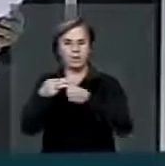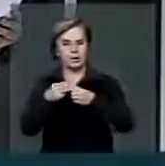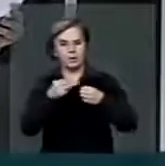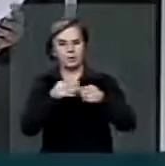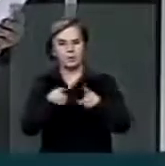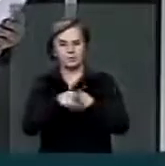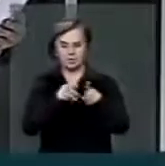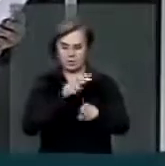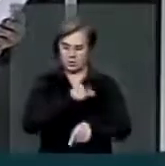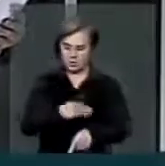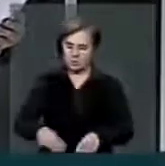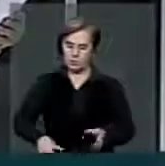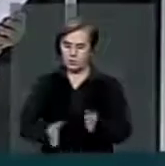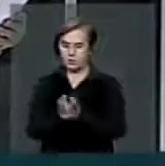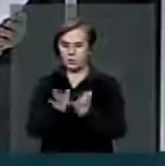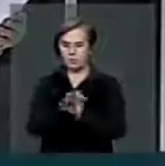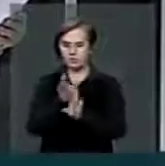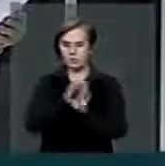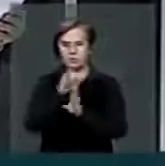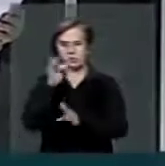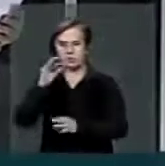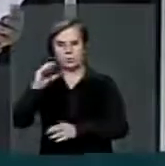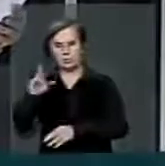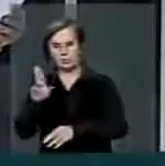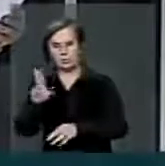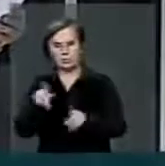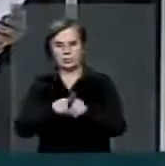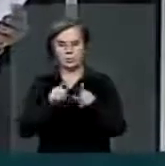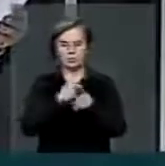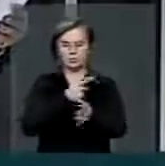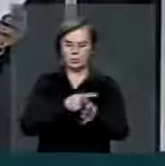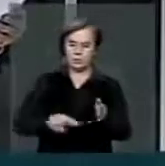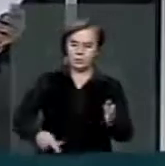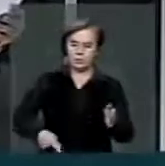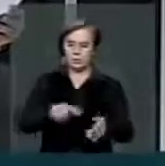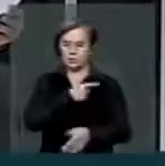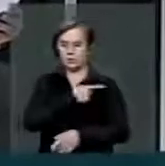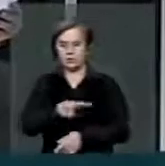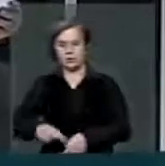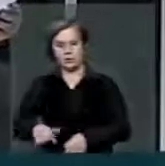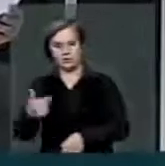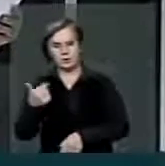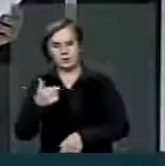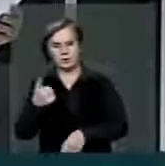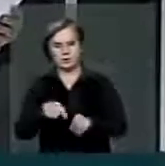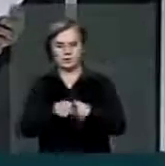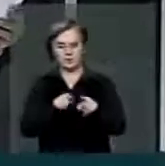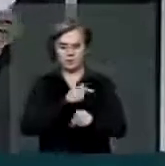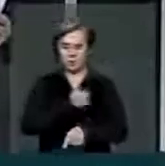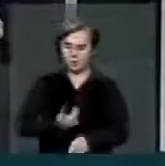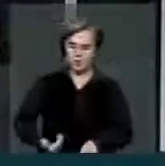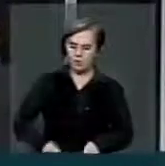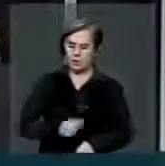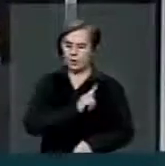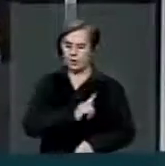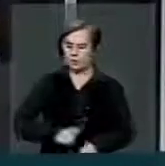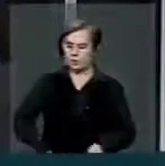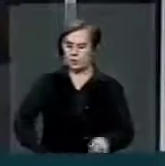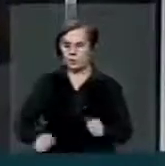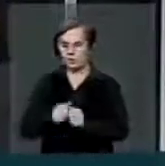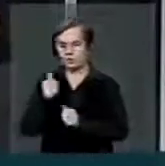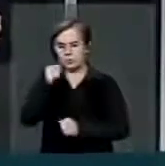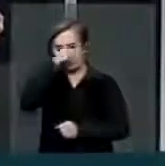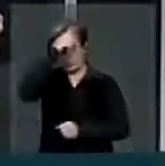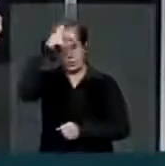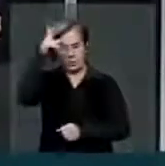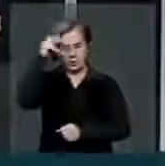ministros e conselheiros do Tribunal de Contas, presidente e vice-presidente da República, governador e vice-governador,